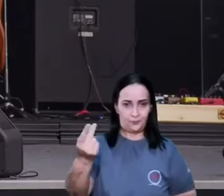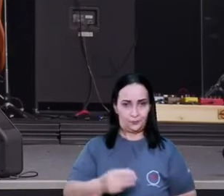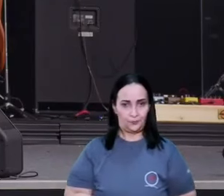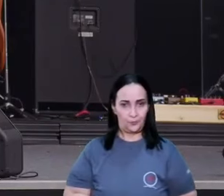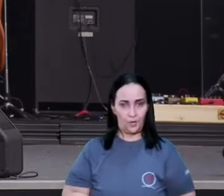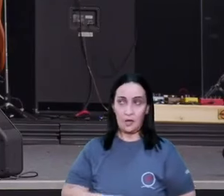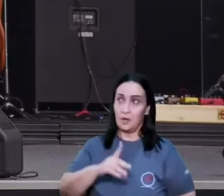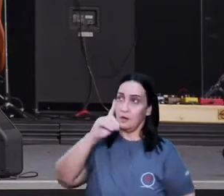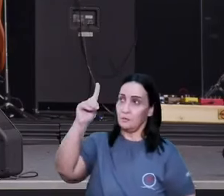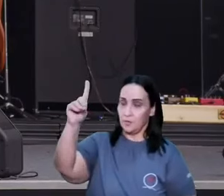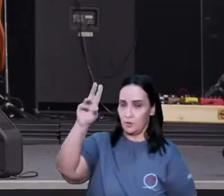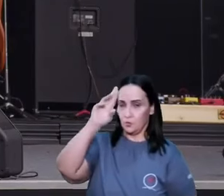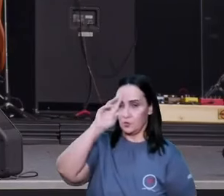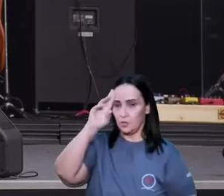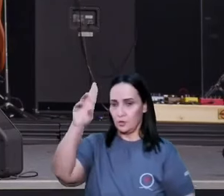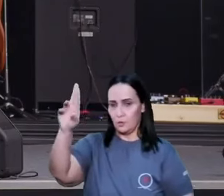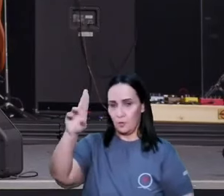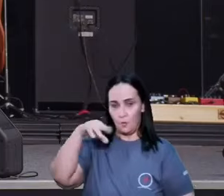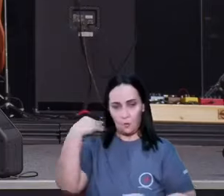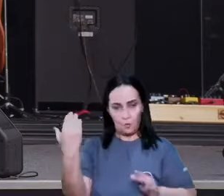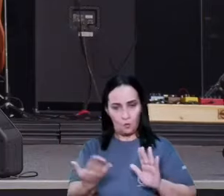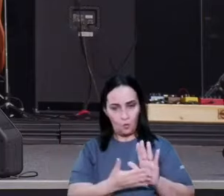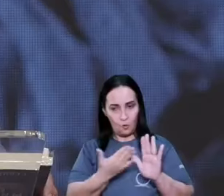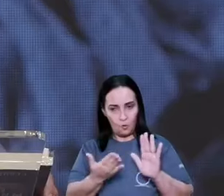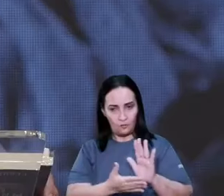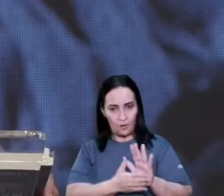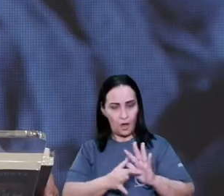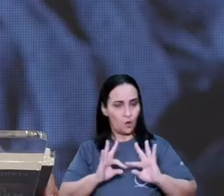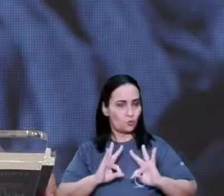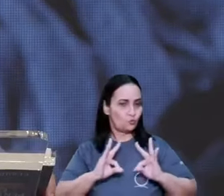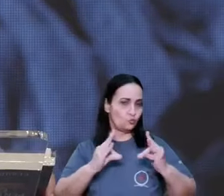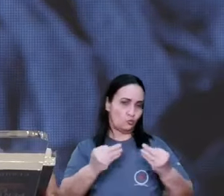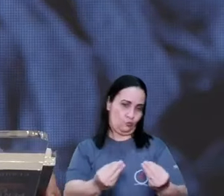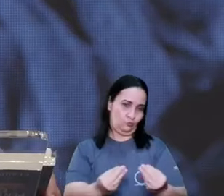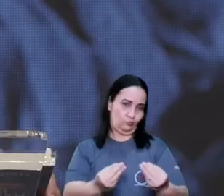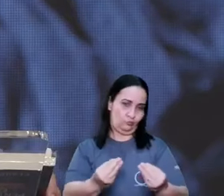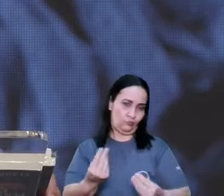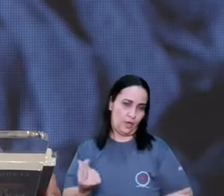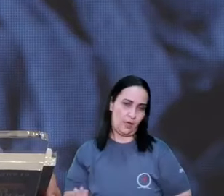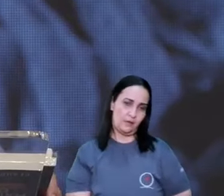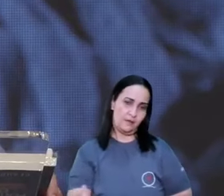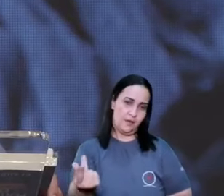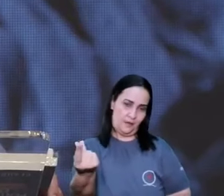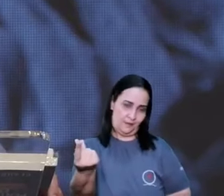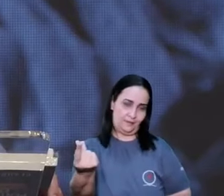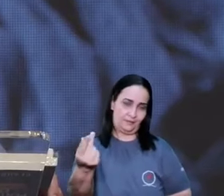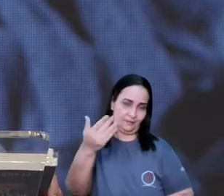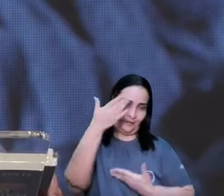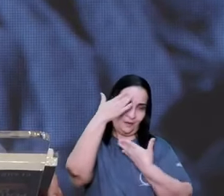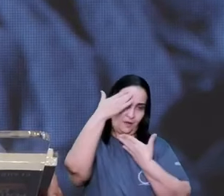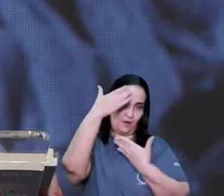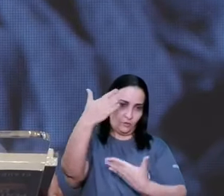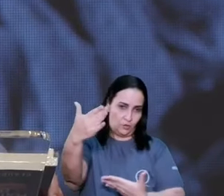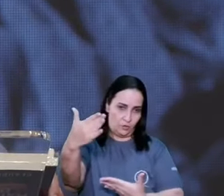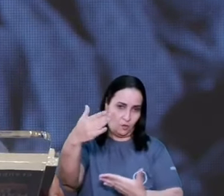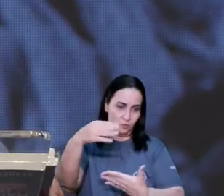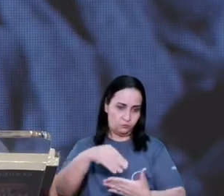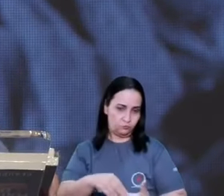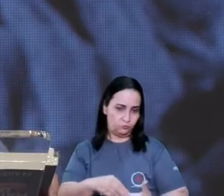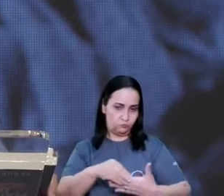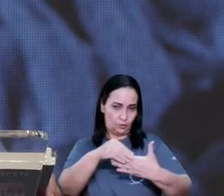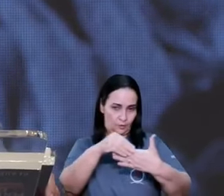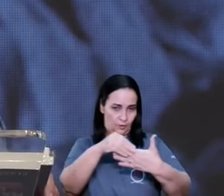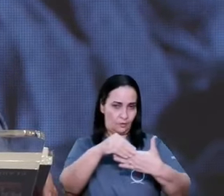louvado por tudo minha eterna gratidão a liderança maior